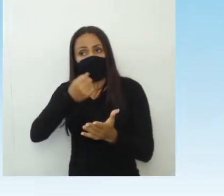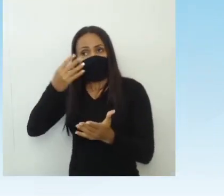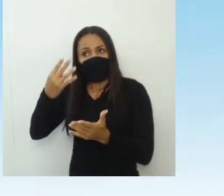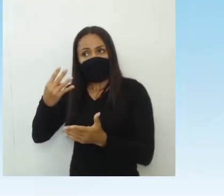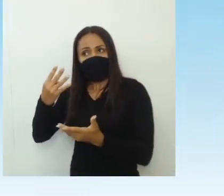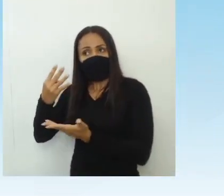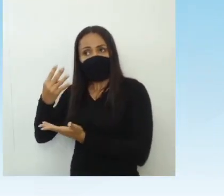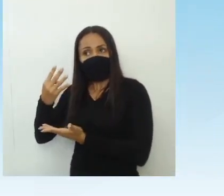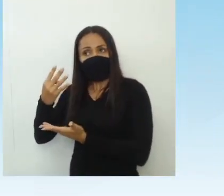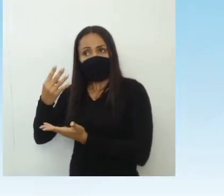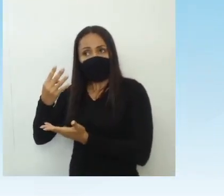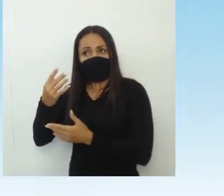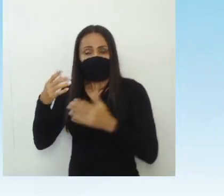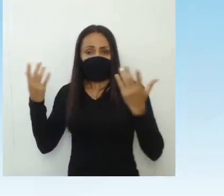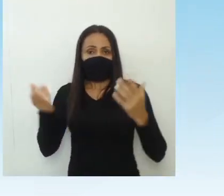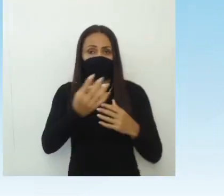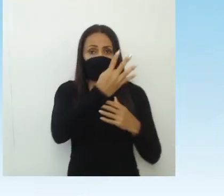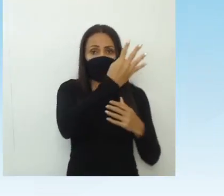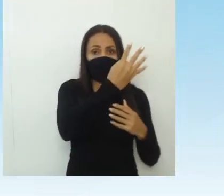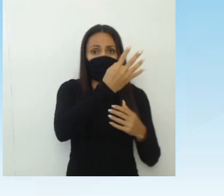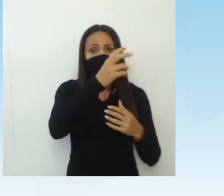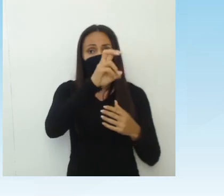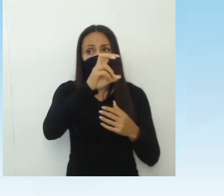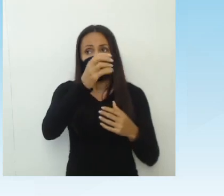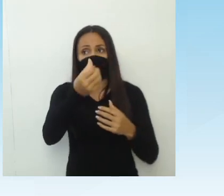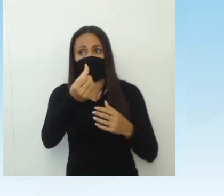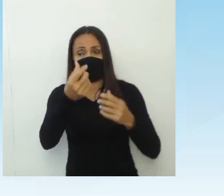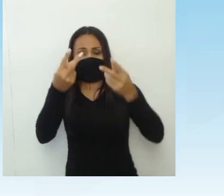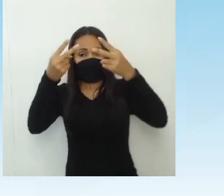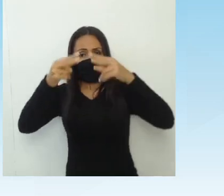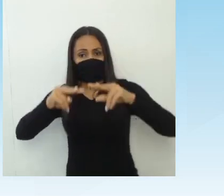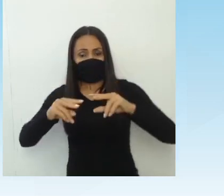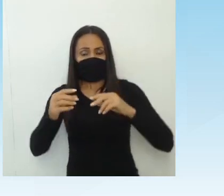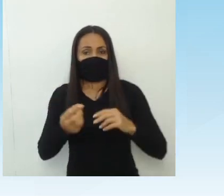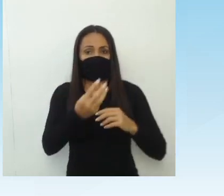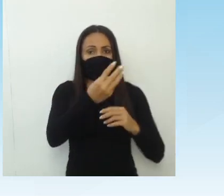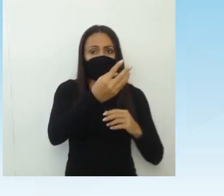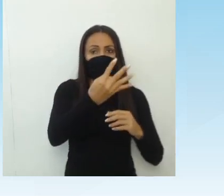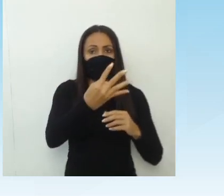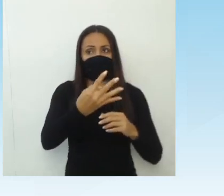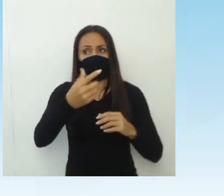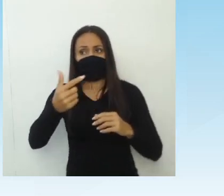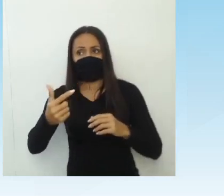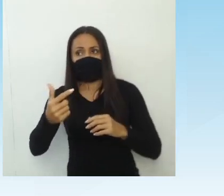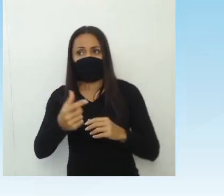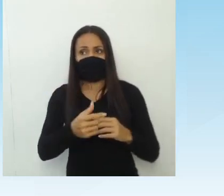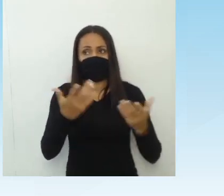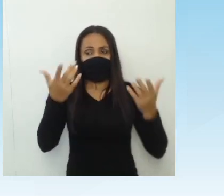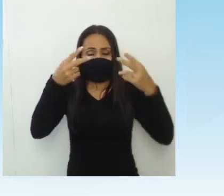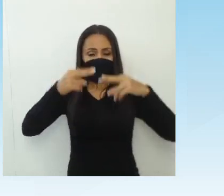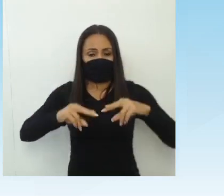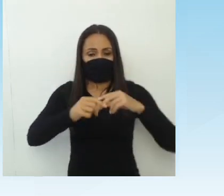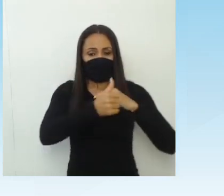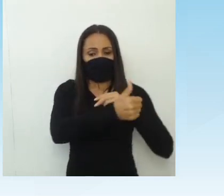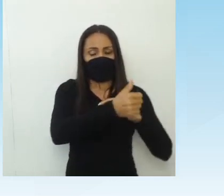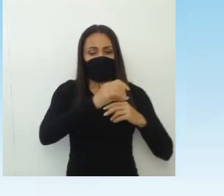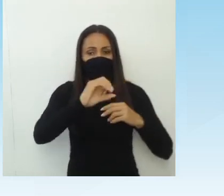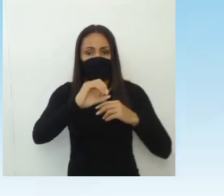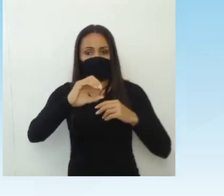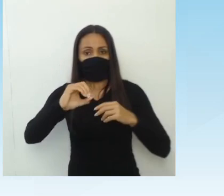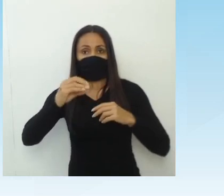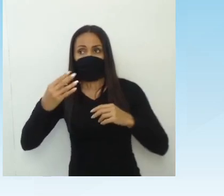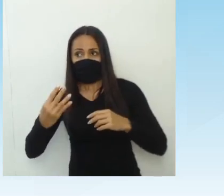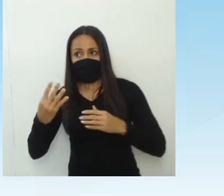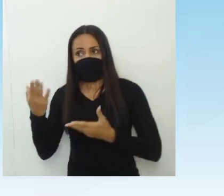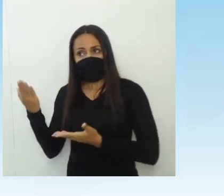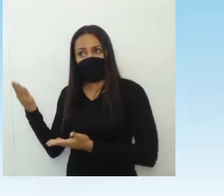na posição de 400, o 4 na posição de 40, o 4 na posição de unidade. Só que aí eu pego o último aí, ó, 004,